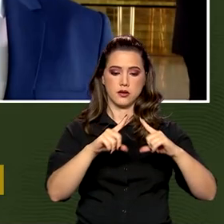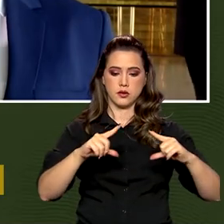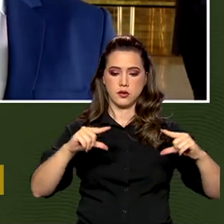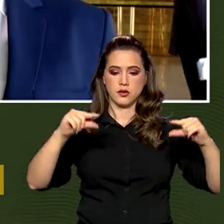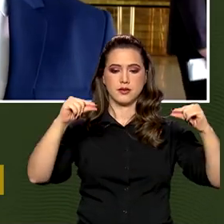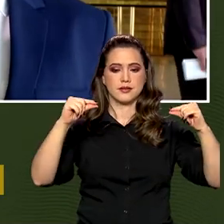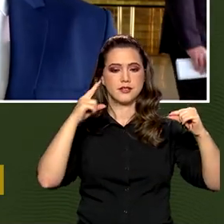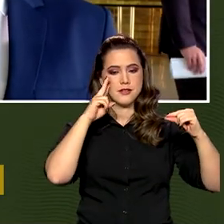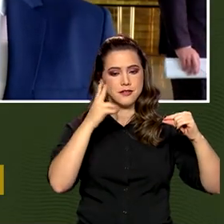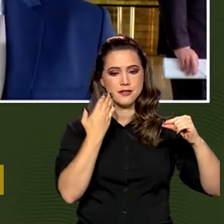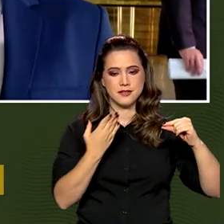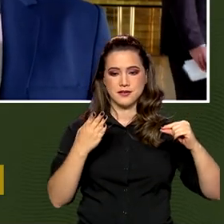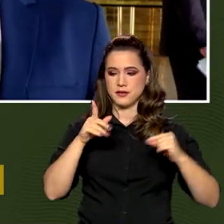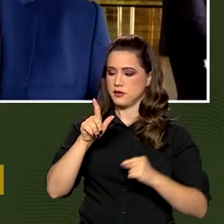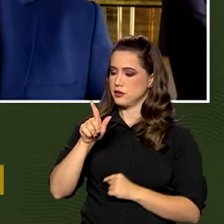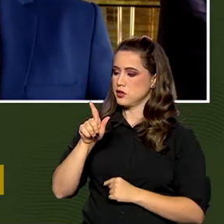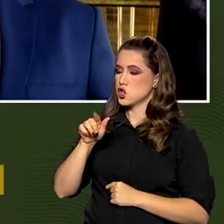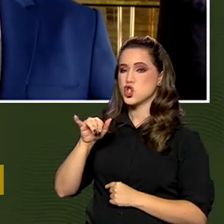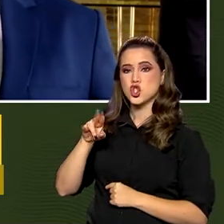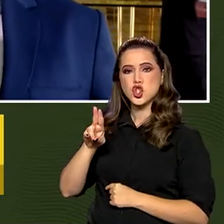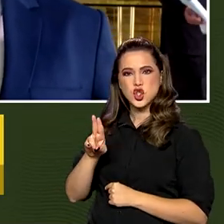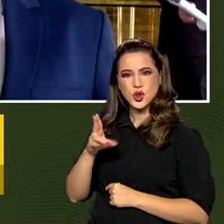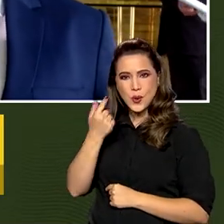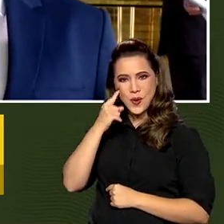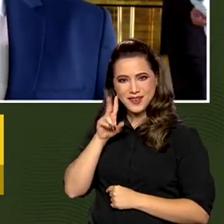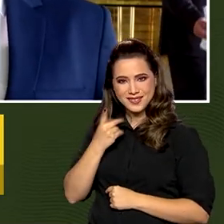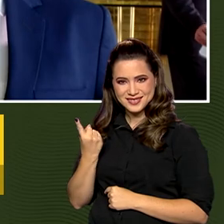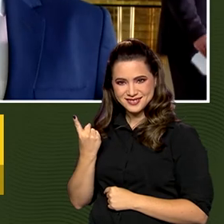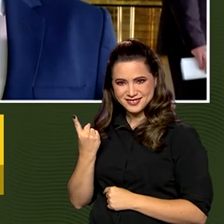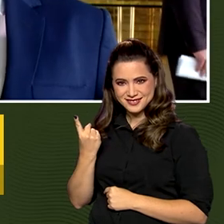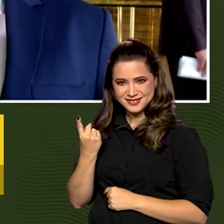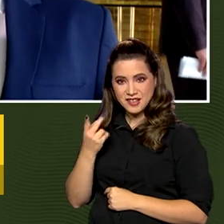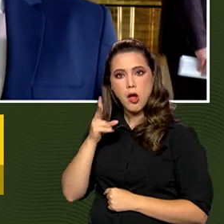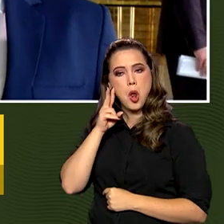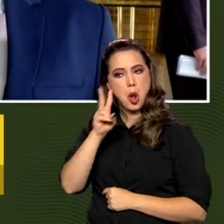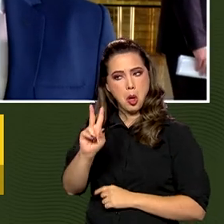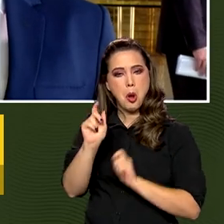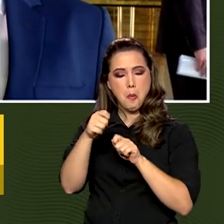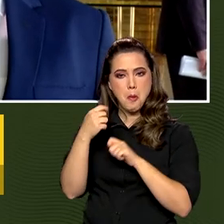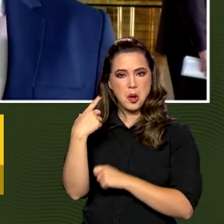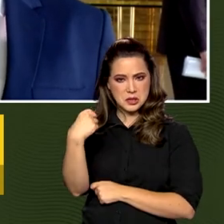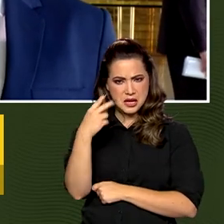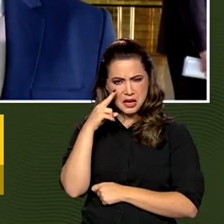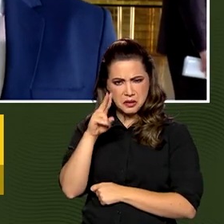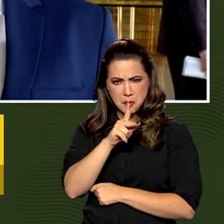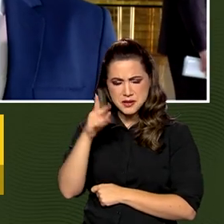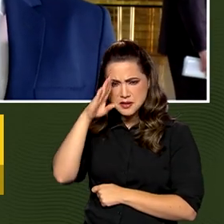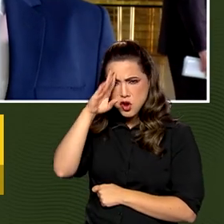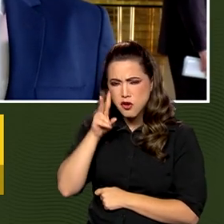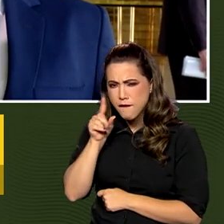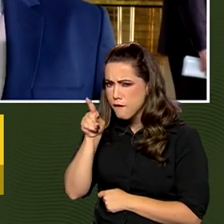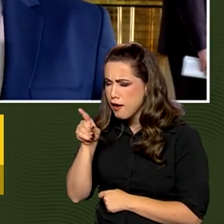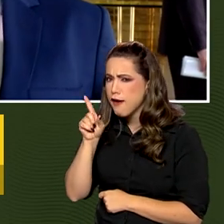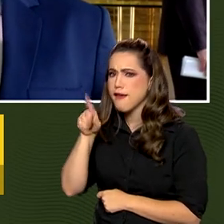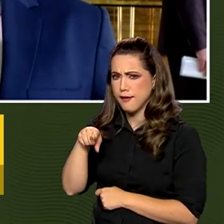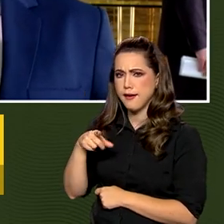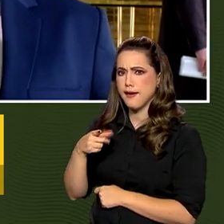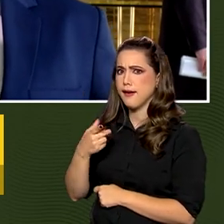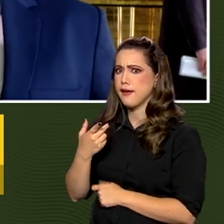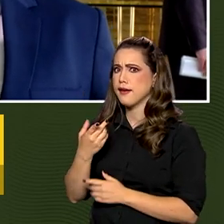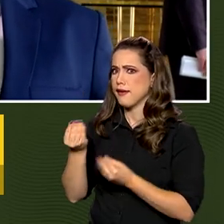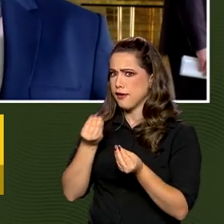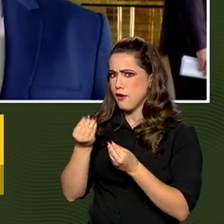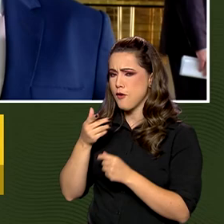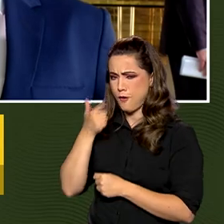Juliano Cartacho. O Gil está no local privilegiado. Gil, dá para ver a saída do presidente para a cerimônia por aí, é isso? Bom dia para